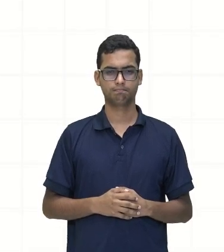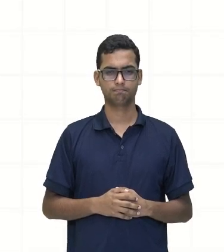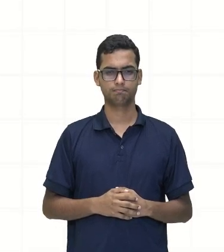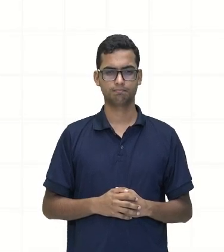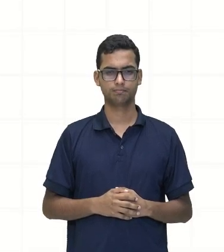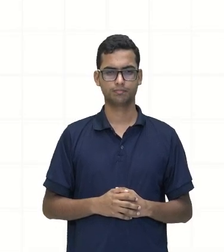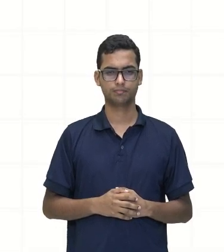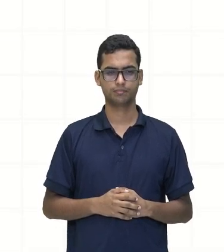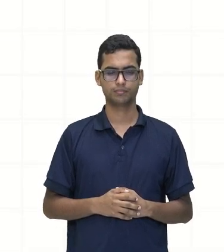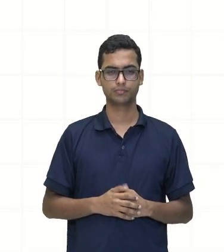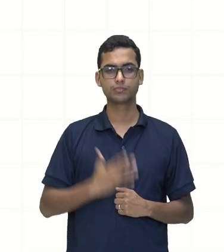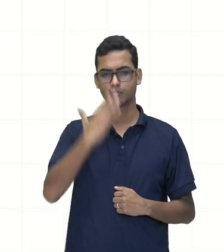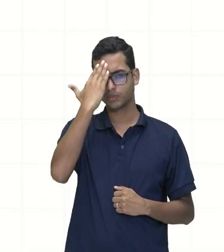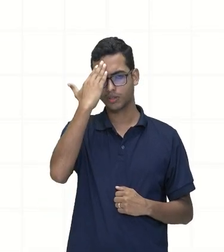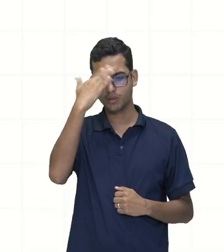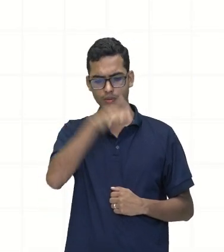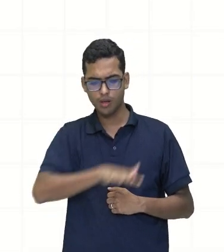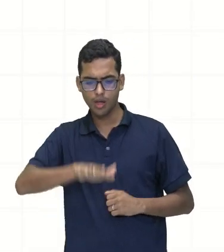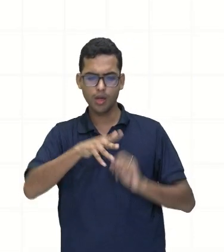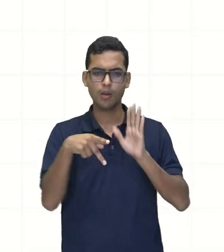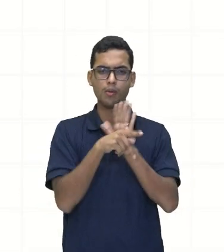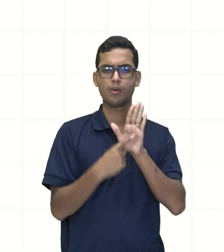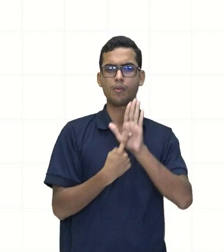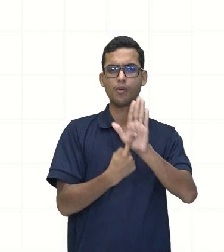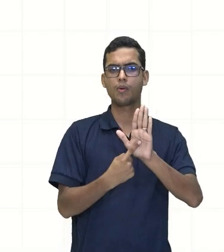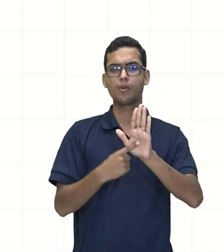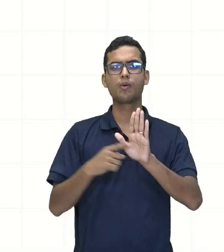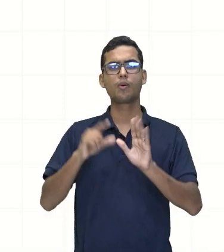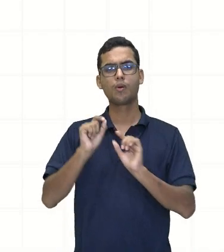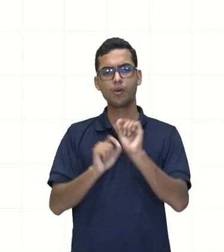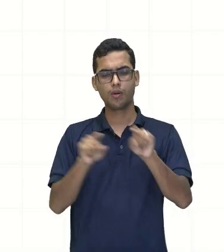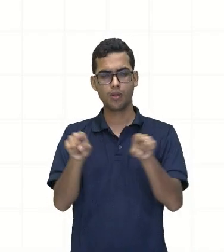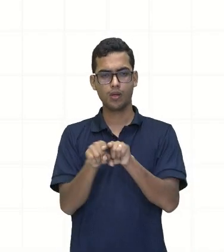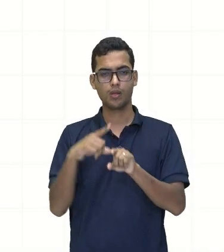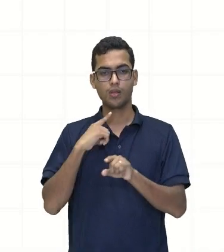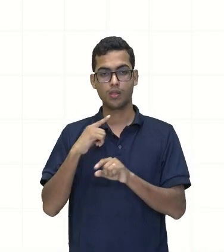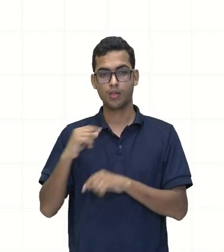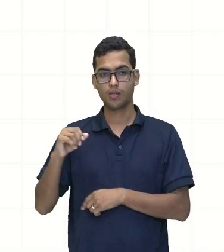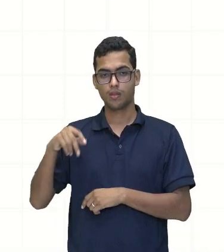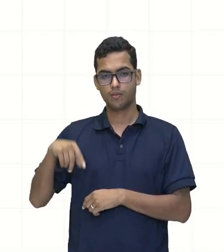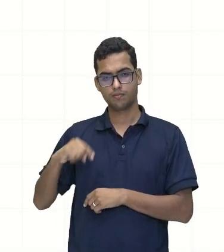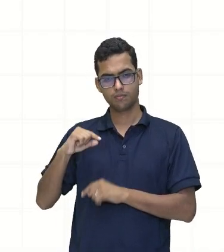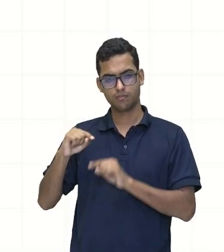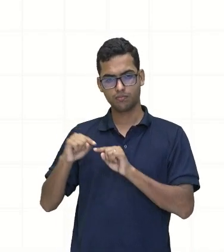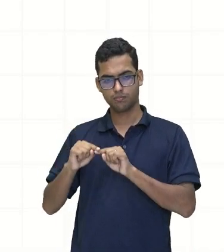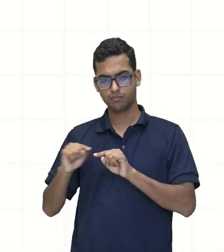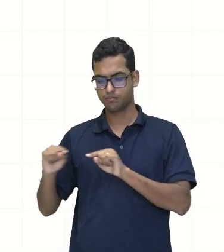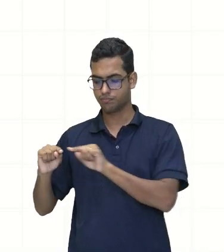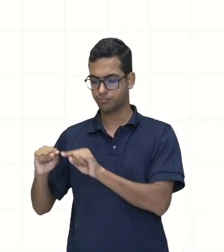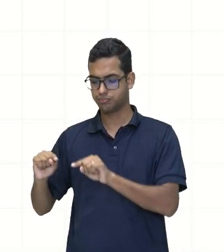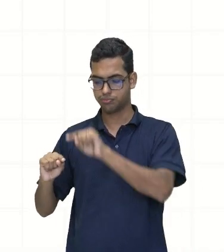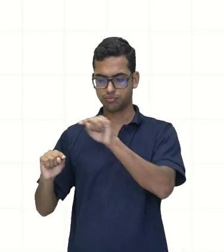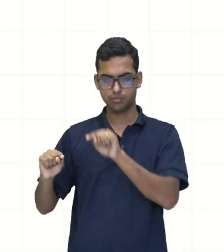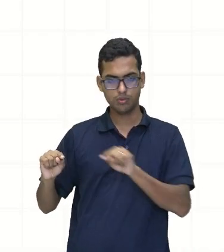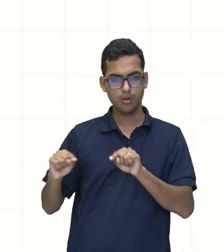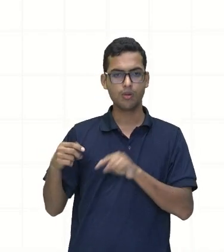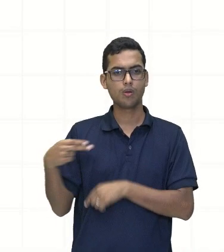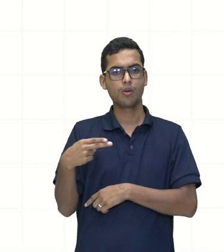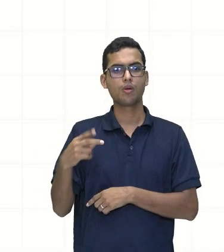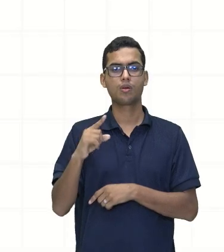espaço amostral vai ser de 1 até 20.